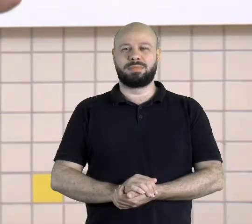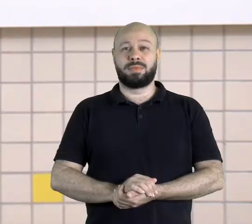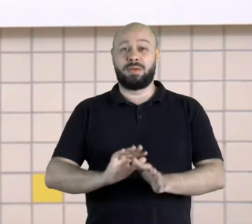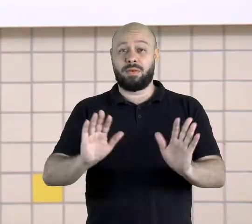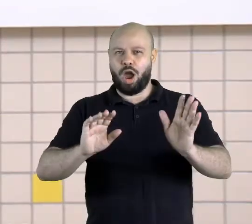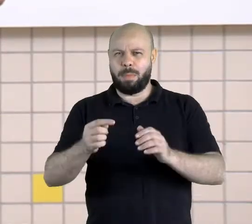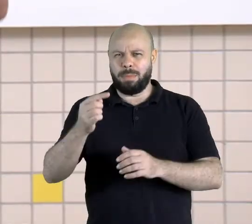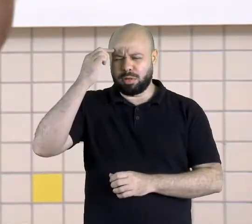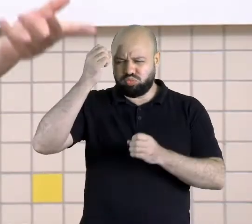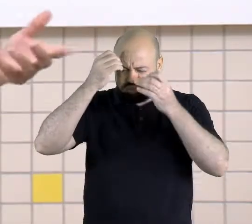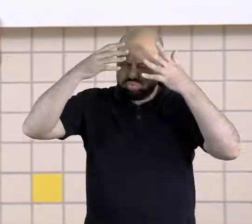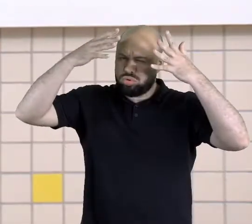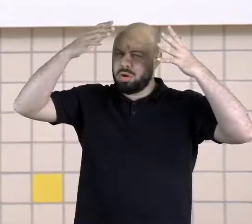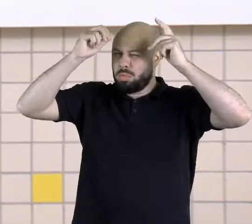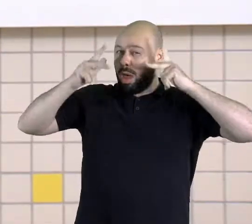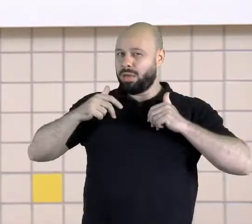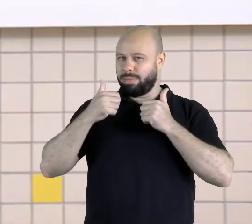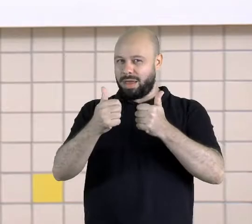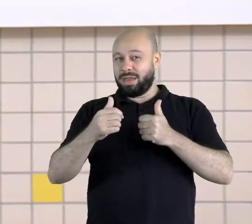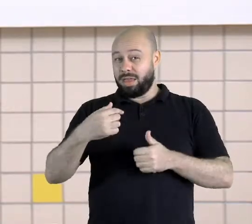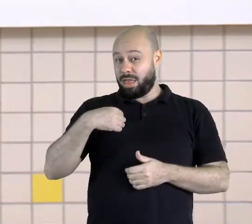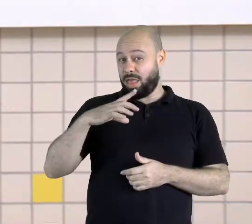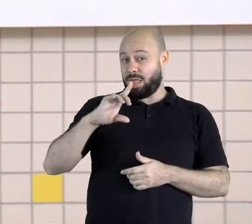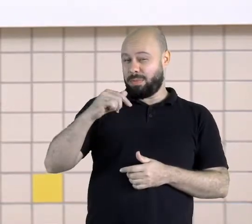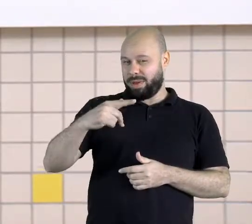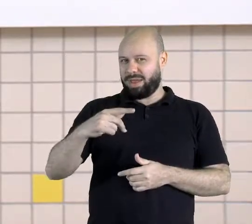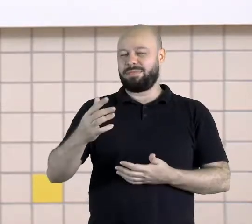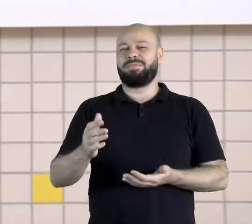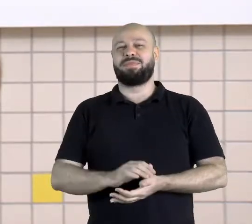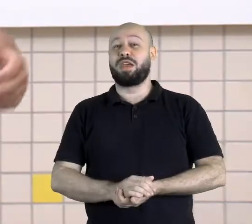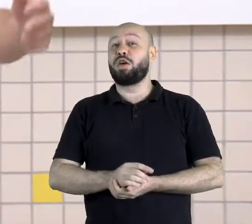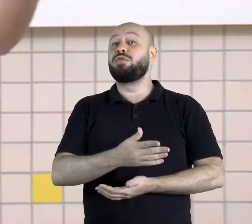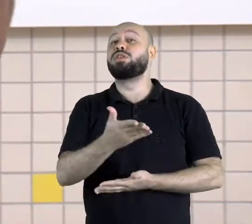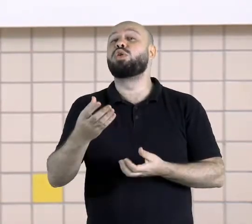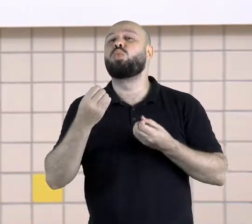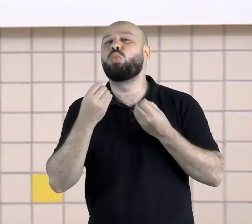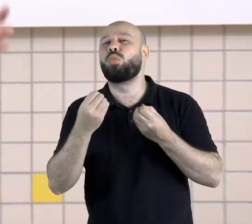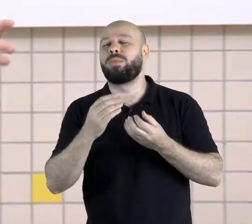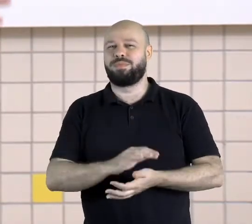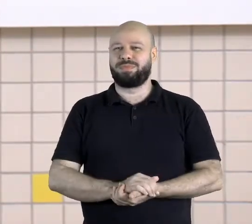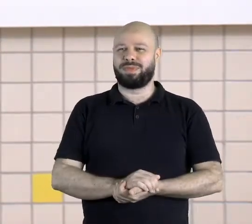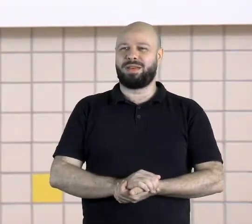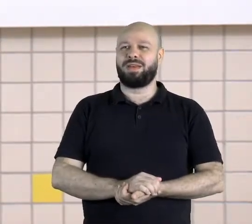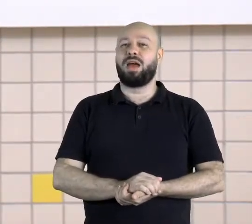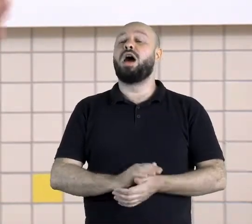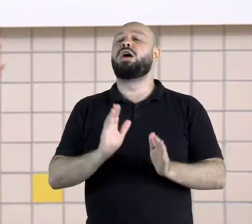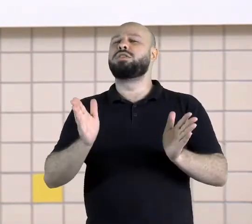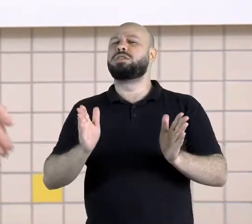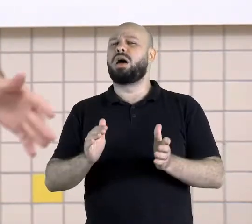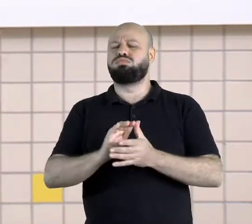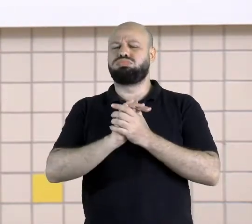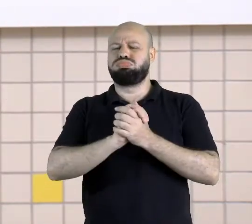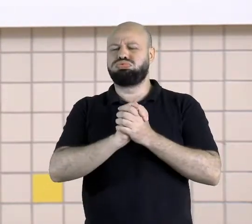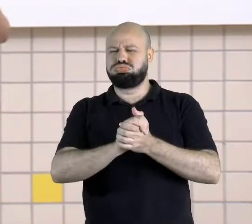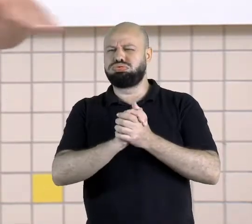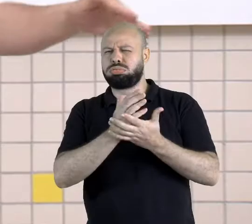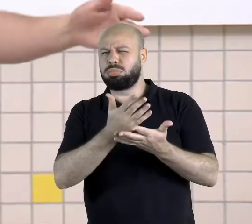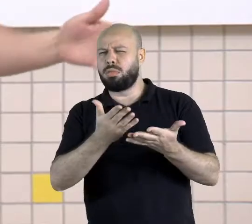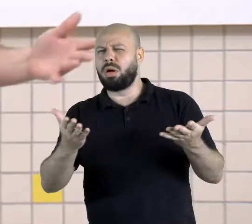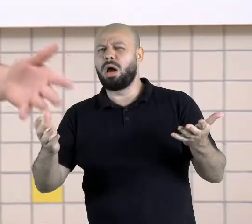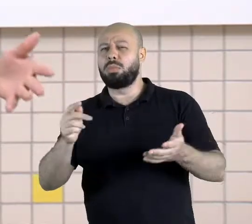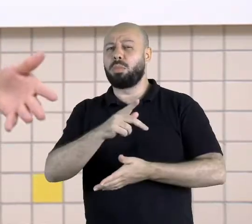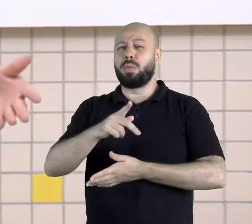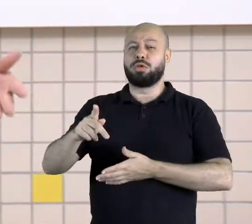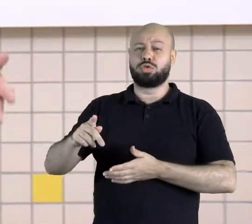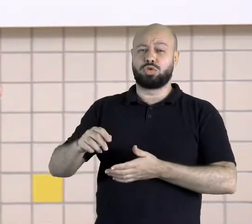Fala, cabecinha pensante, galerinha Trunks, DP aqui, como é que vocês estão? Moçada, já começo parabenizando todos os nossos